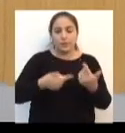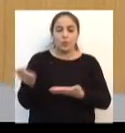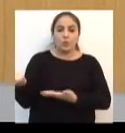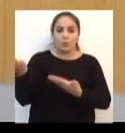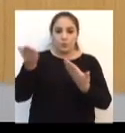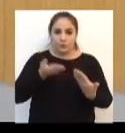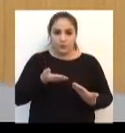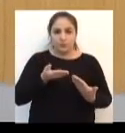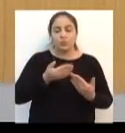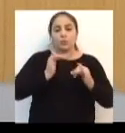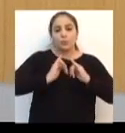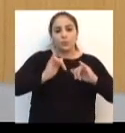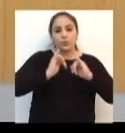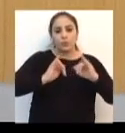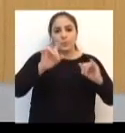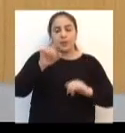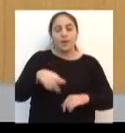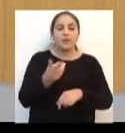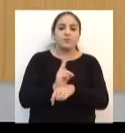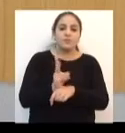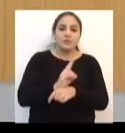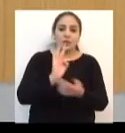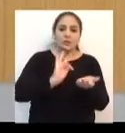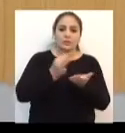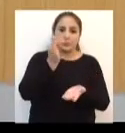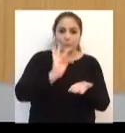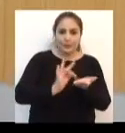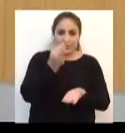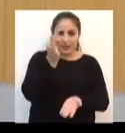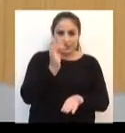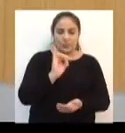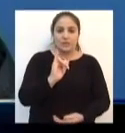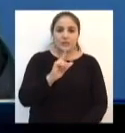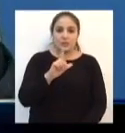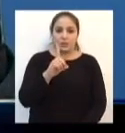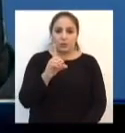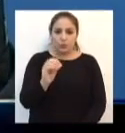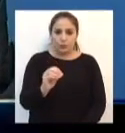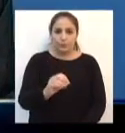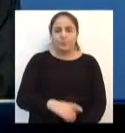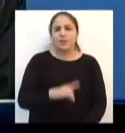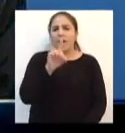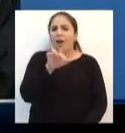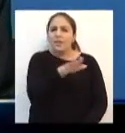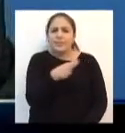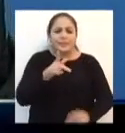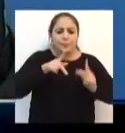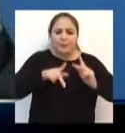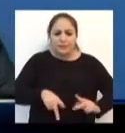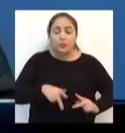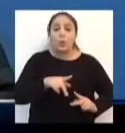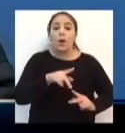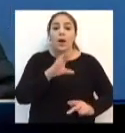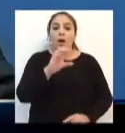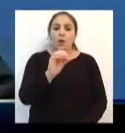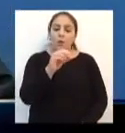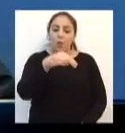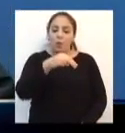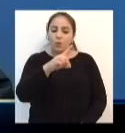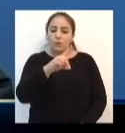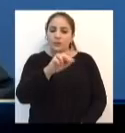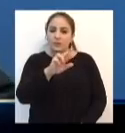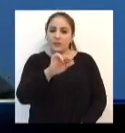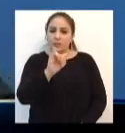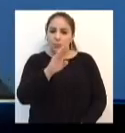O convidado do programa é o fiscal tributário Hildo Alves. Às vezes o contribuinte não é aquela pessoa que não quer pagar. Às